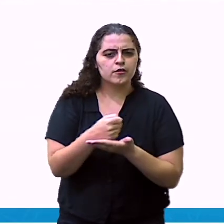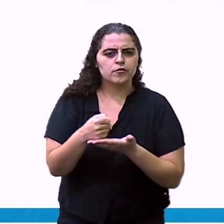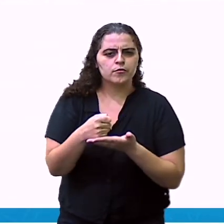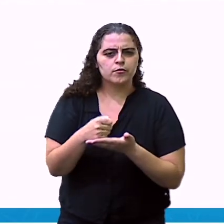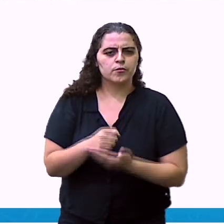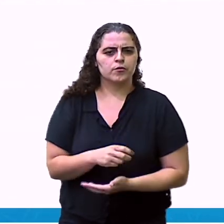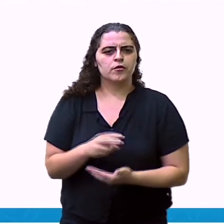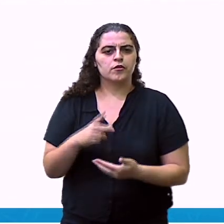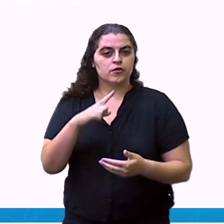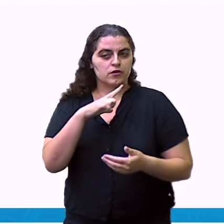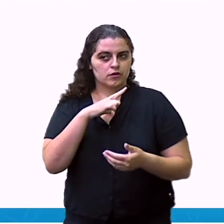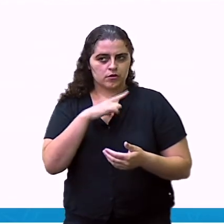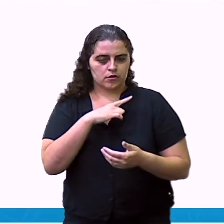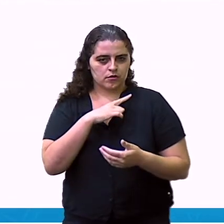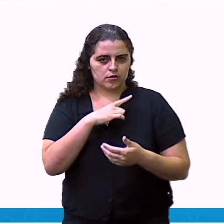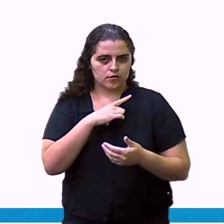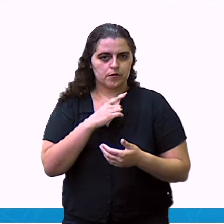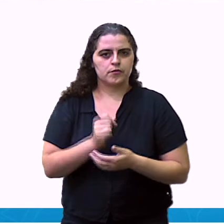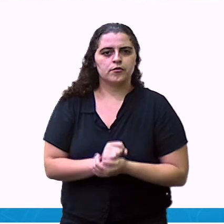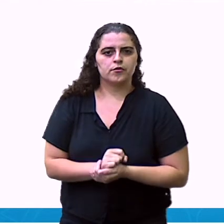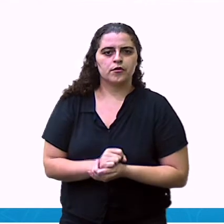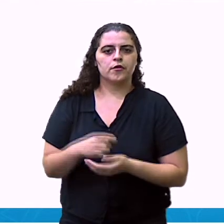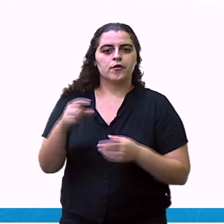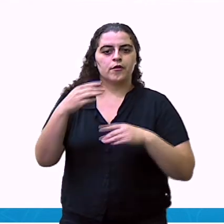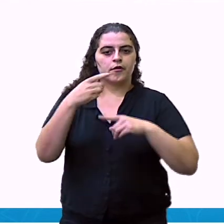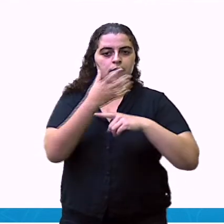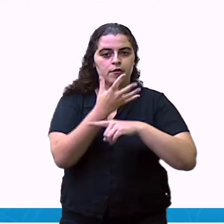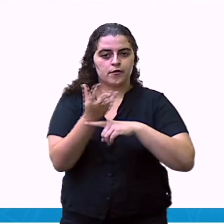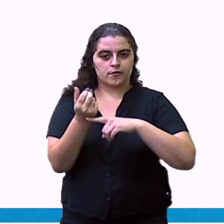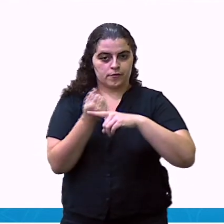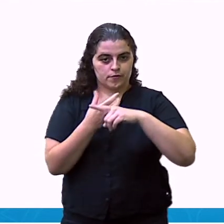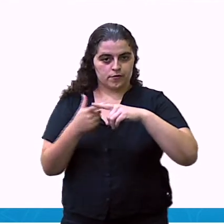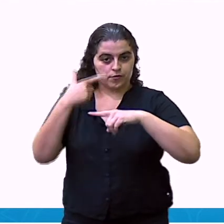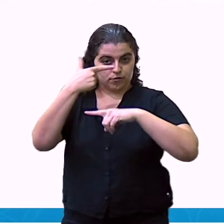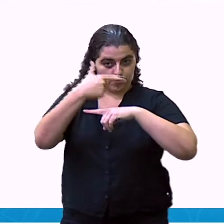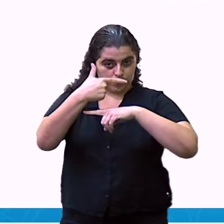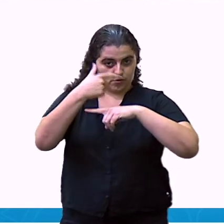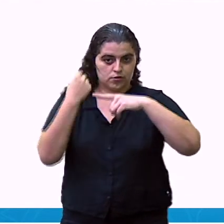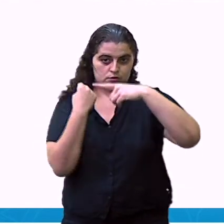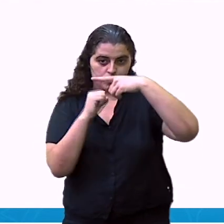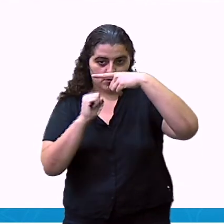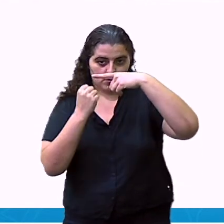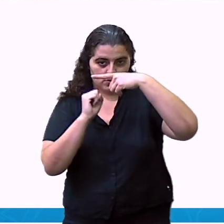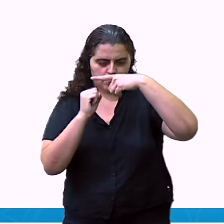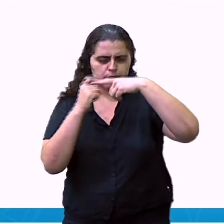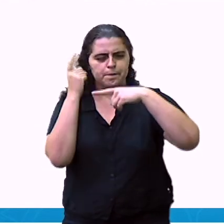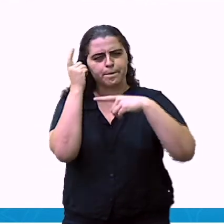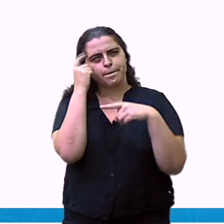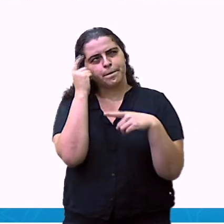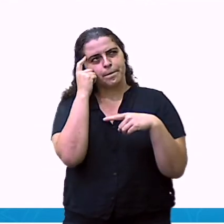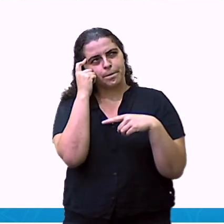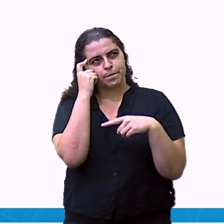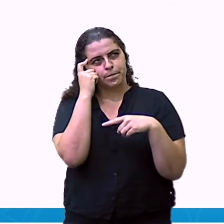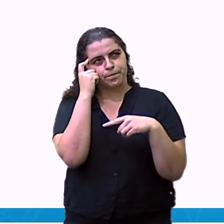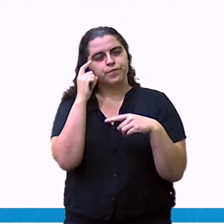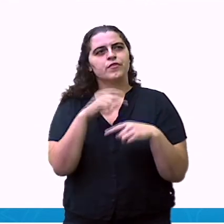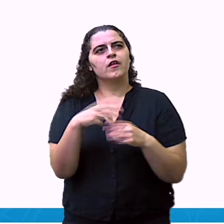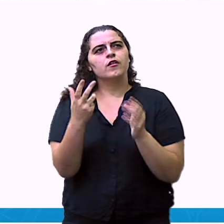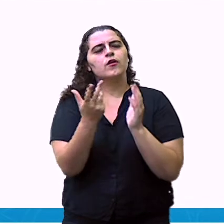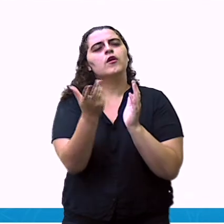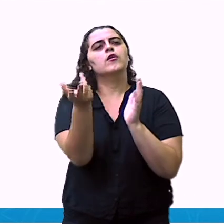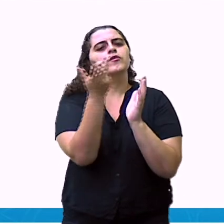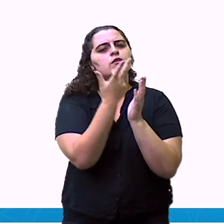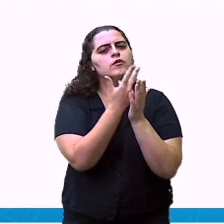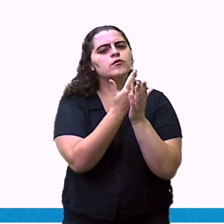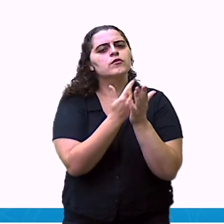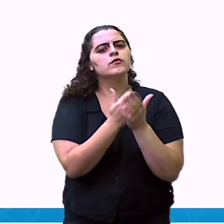responda. Nós temos então uma fração 2/8. Vamos pensar, uma figura que foi, lá no caso